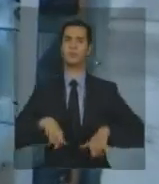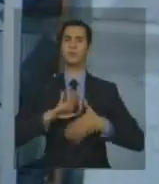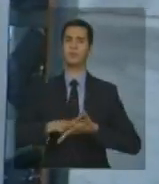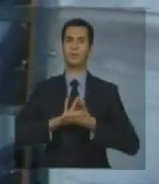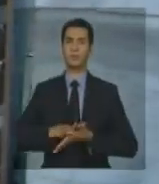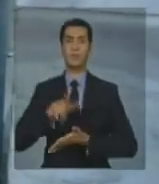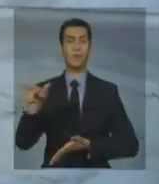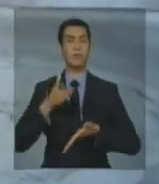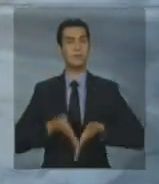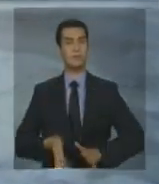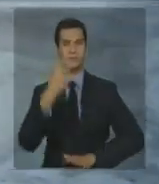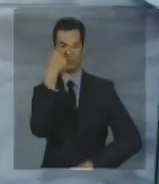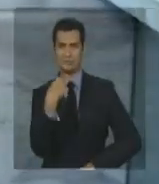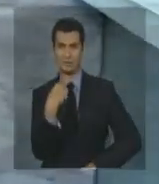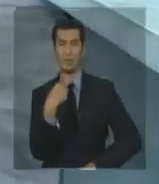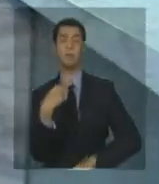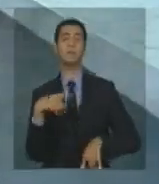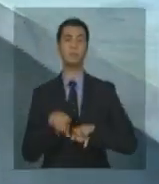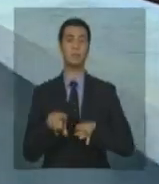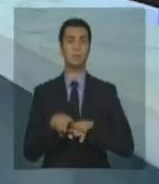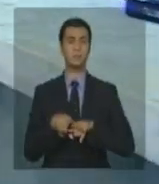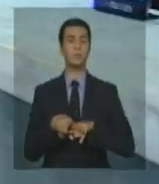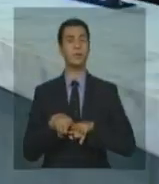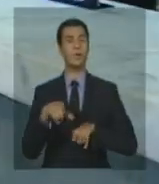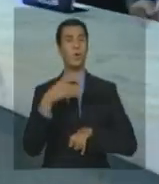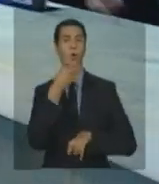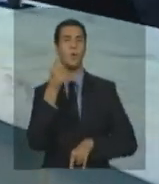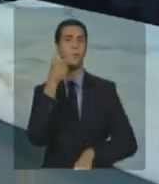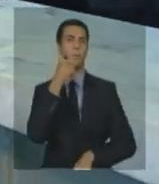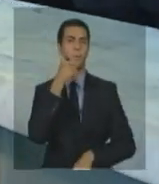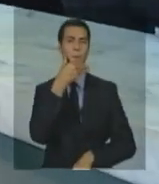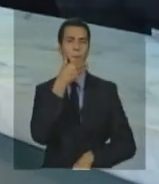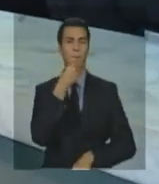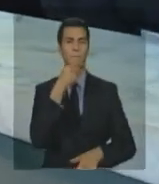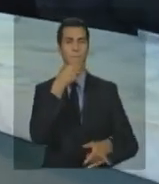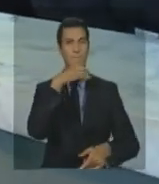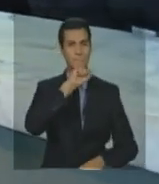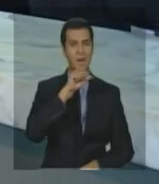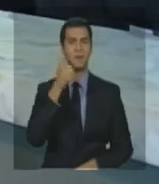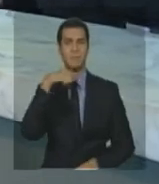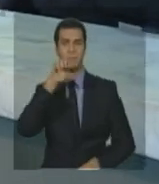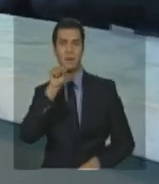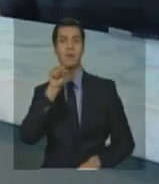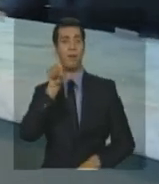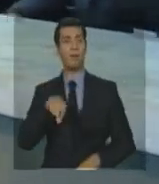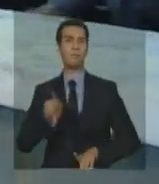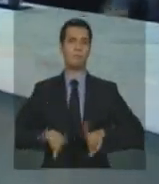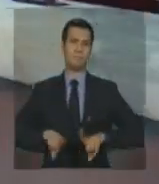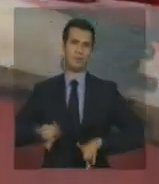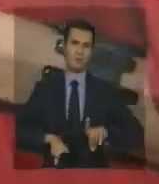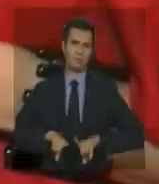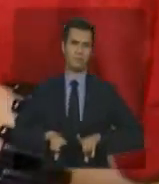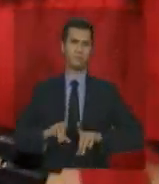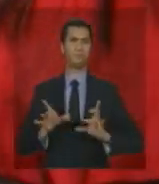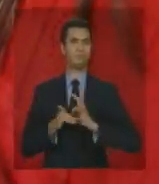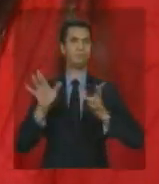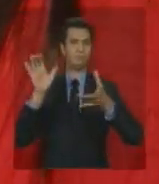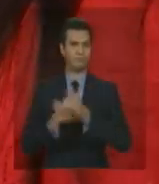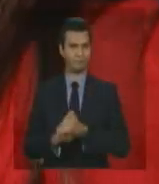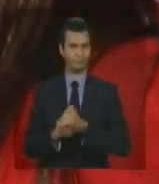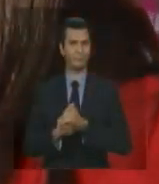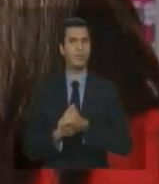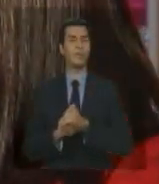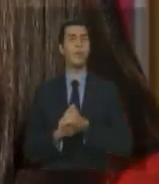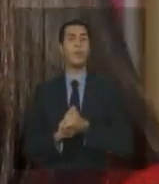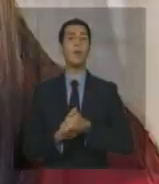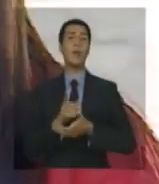má formação na retina. Seus pais eram primos. Com dúvidas se poderia, mesmo cega, namorar, pediu conselhos